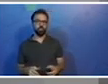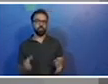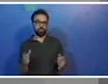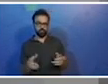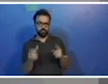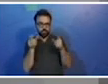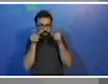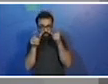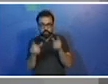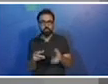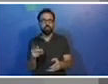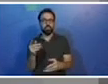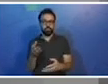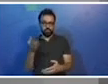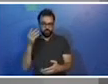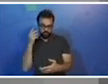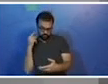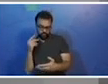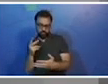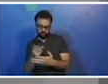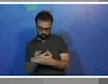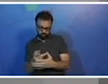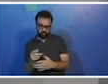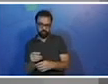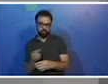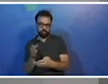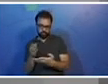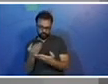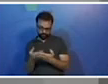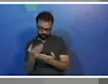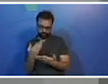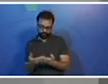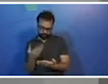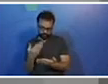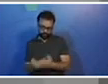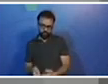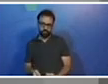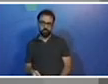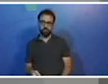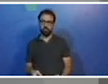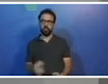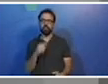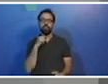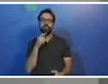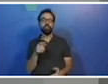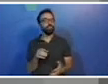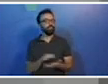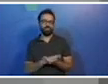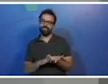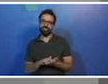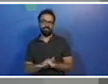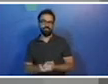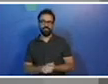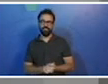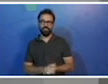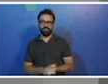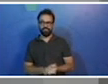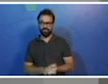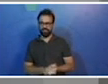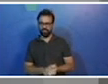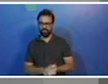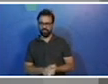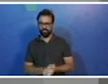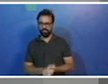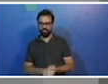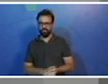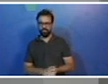aula, depois volta e assista essas outras 3 aulas para não ficar nenhuma dúvida. Lá o professor Fábio passou 20,